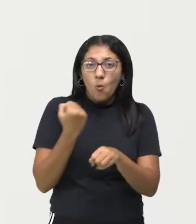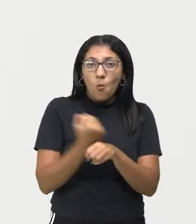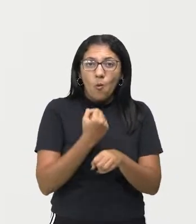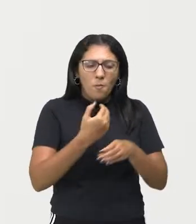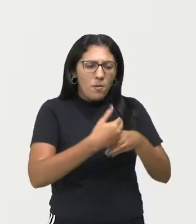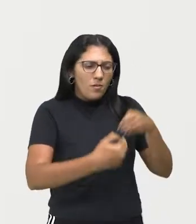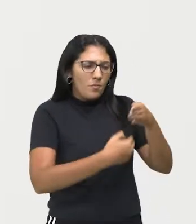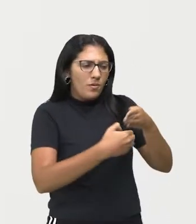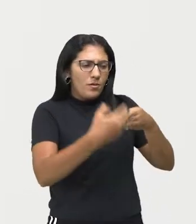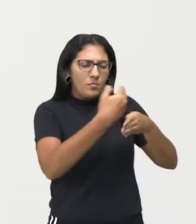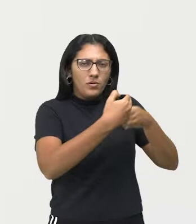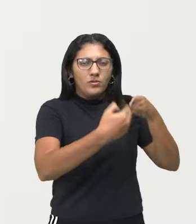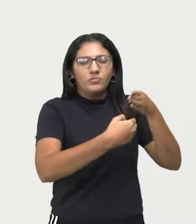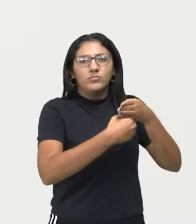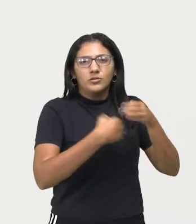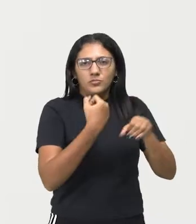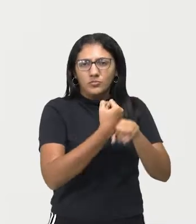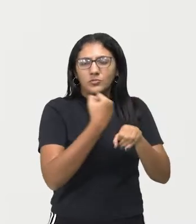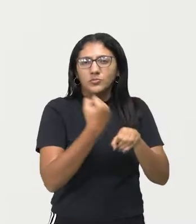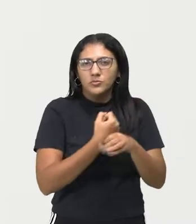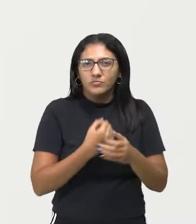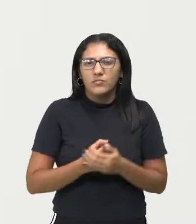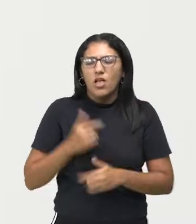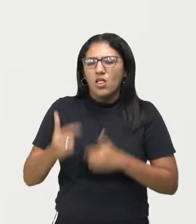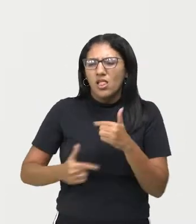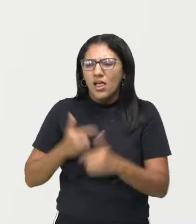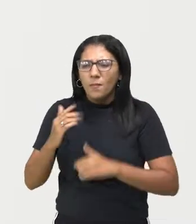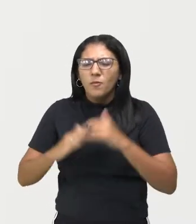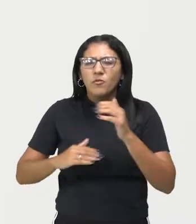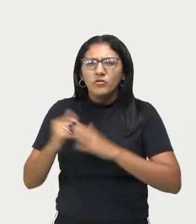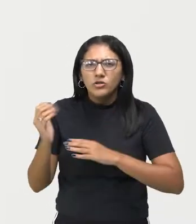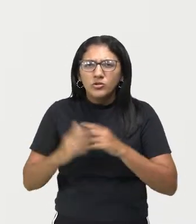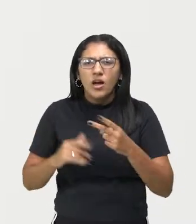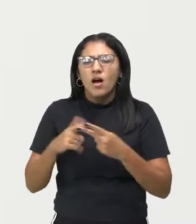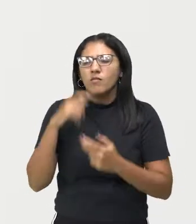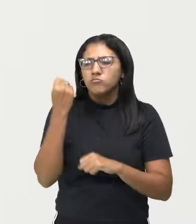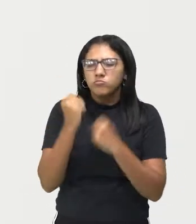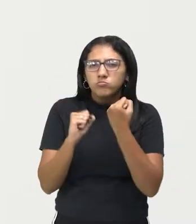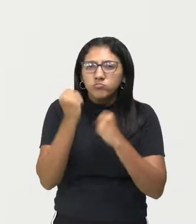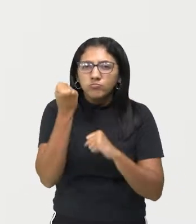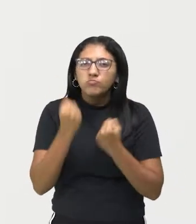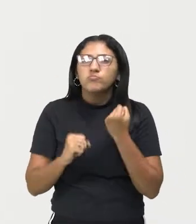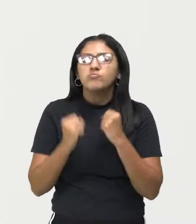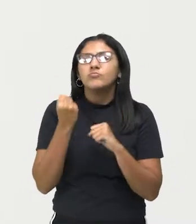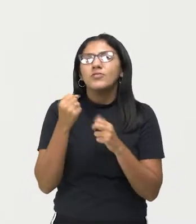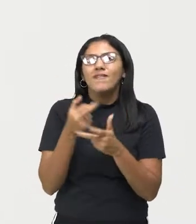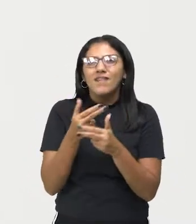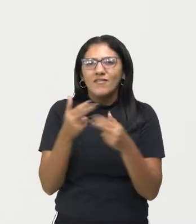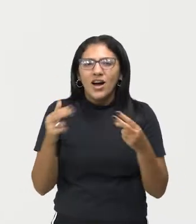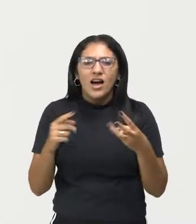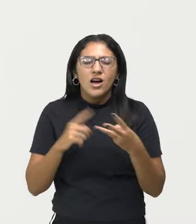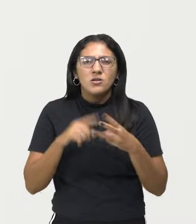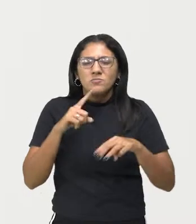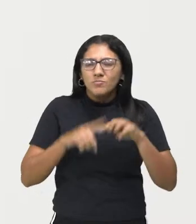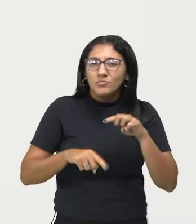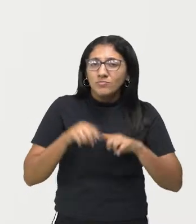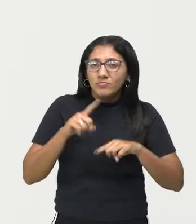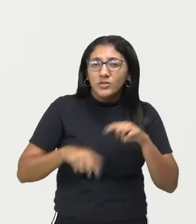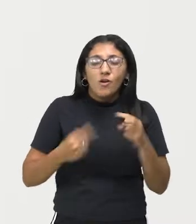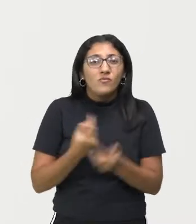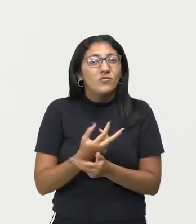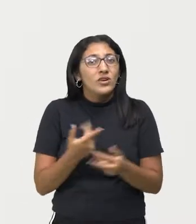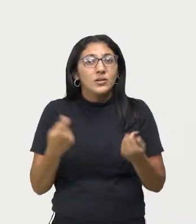barragens. São os trabalhadores, são o maquinário, o material que vai